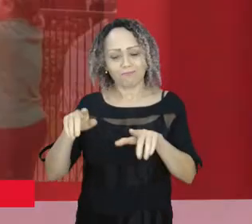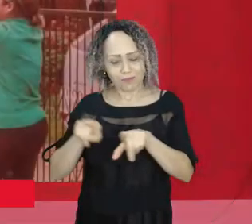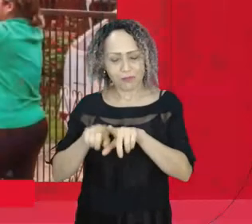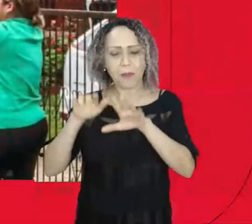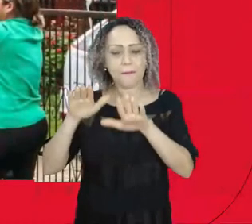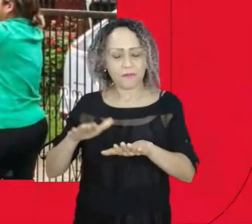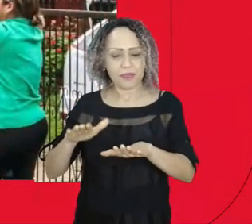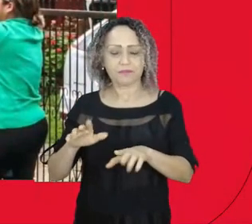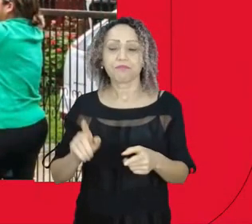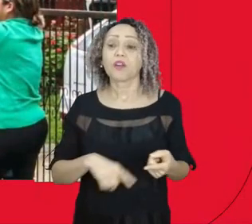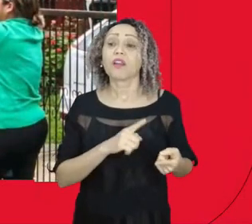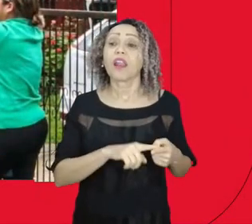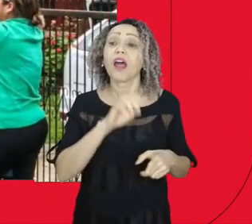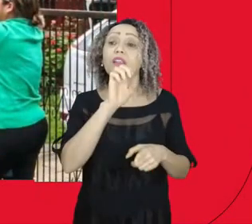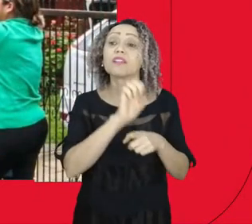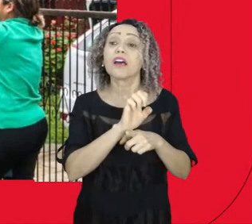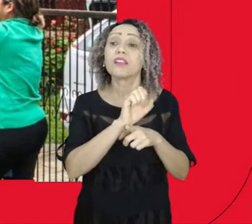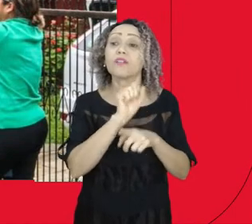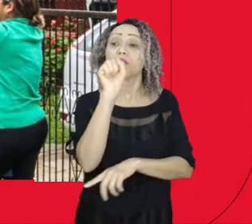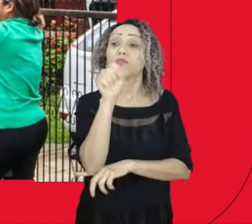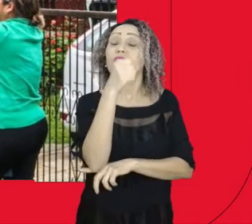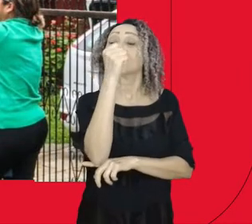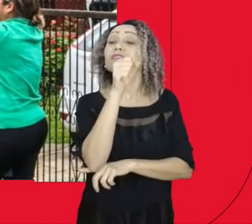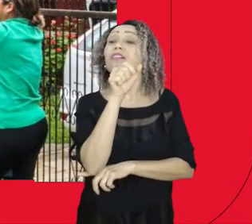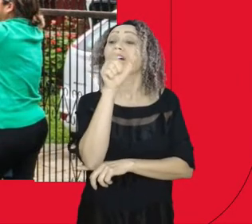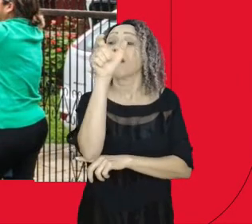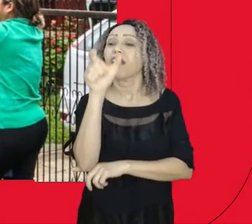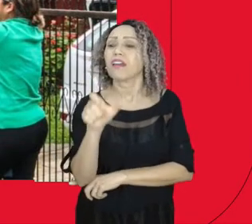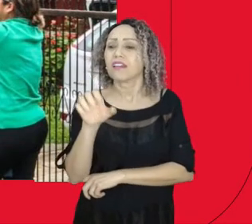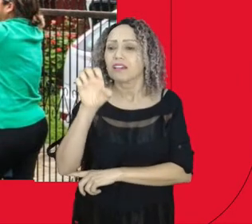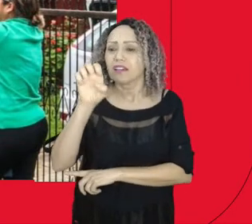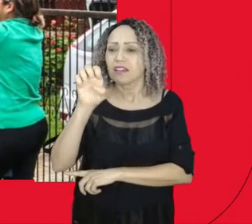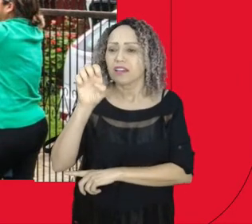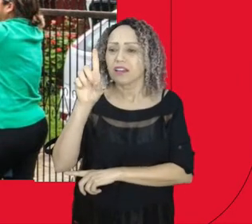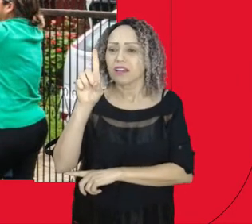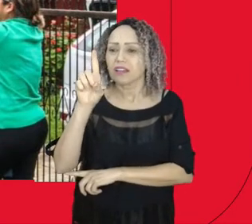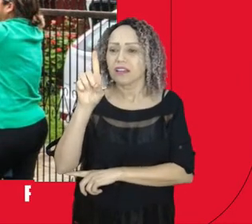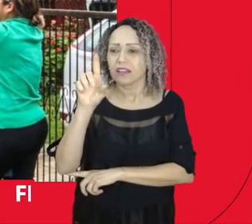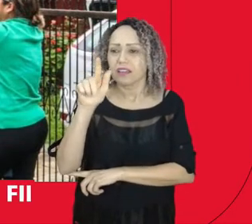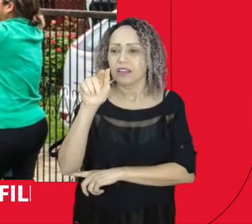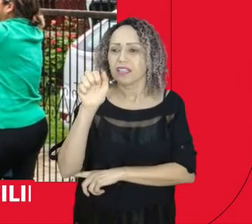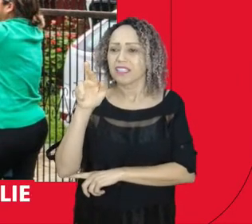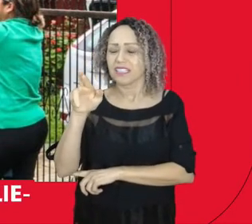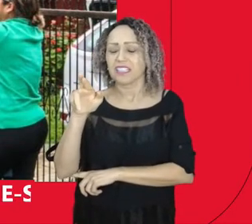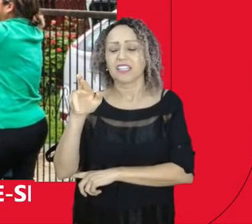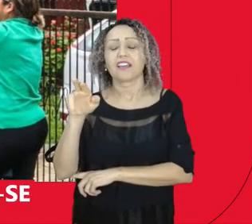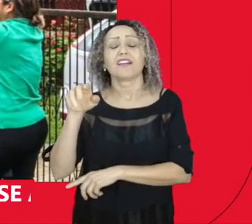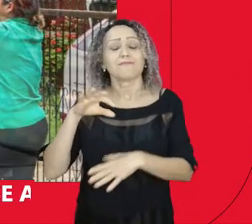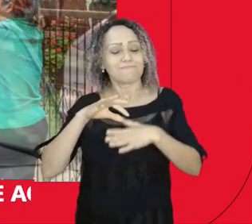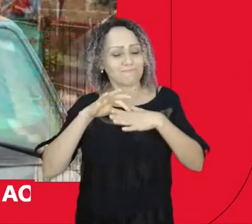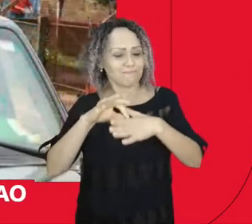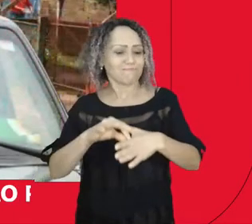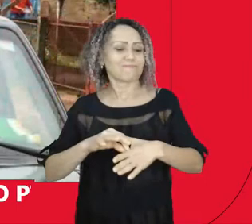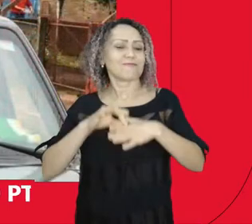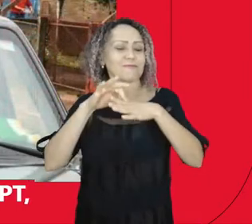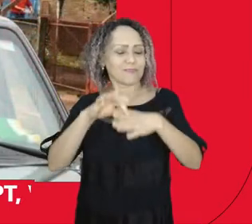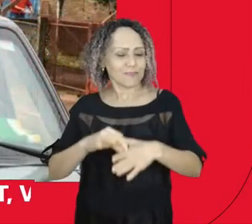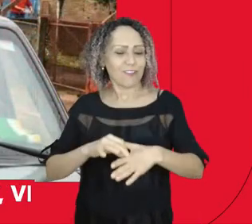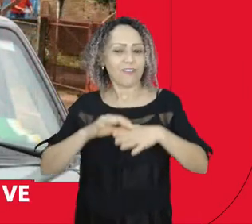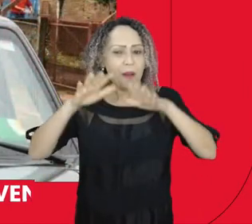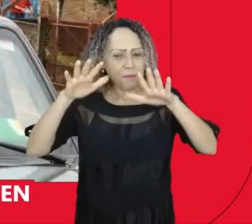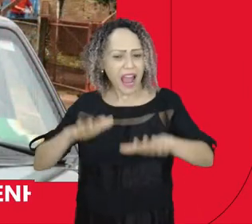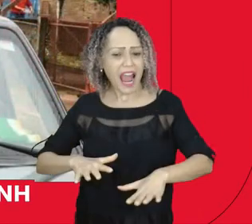Sul, Edgar Preto comandou um mutirão para ampliar a votação de Lula também na região. E aí, quem